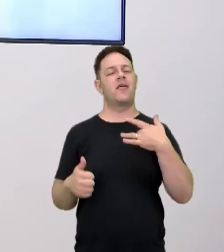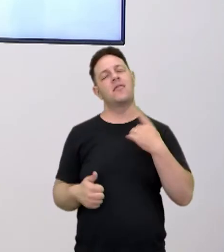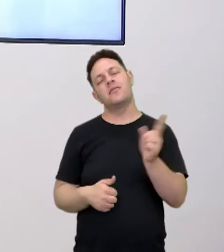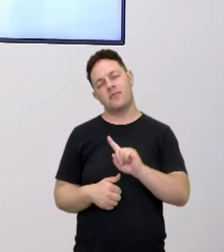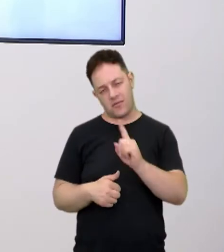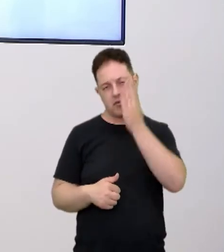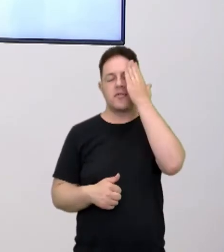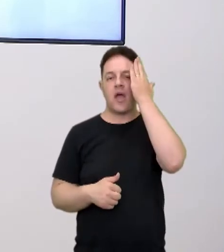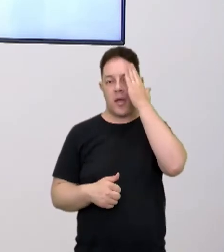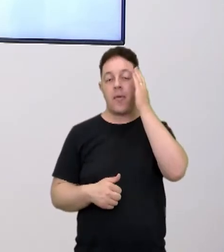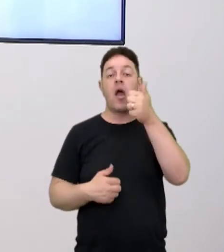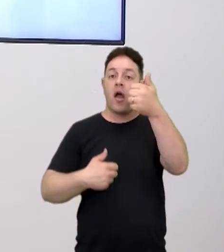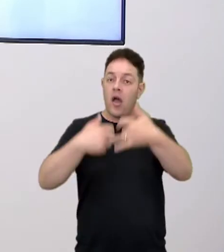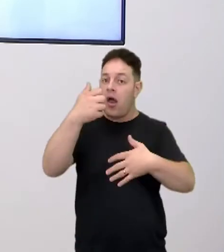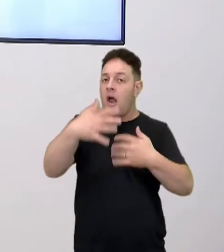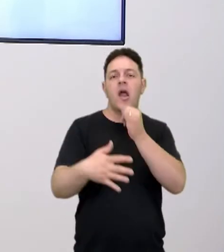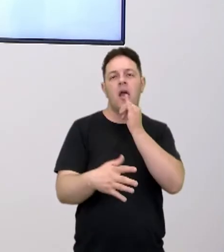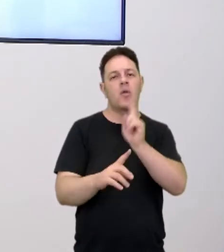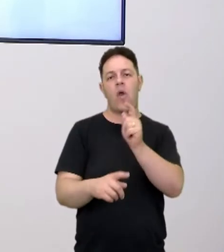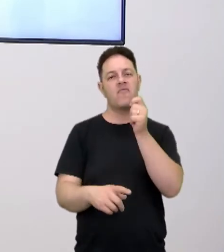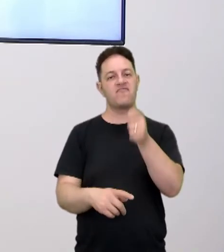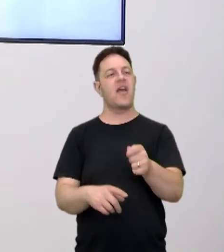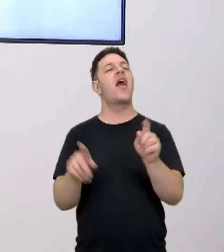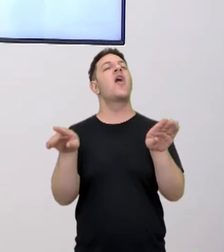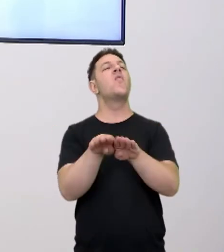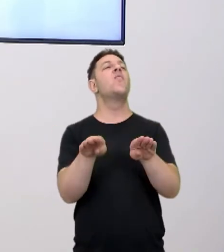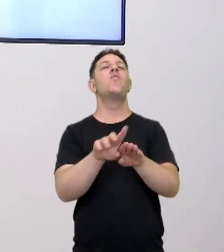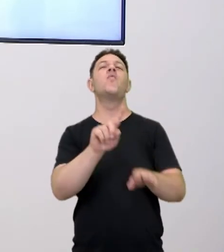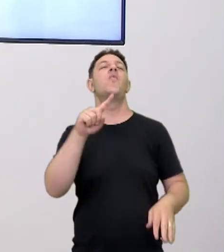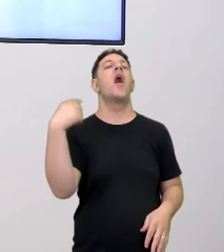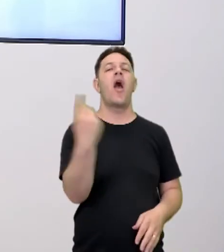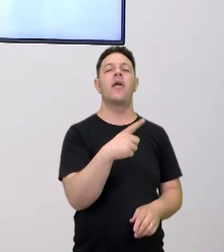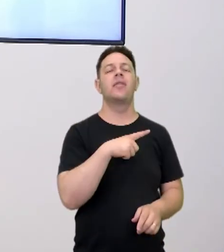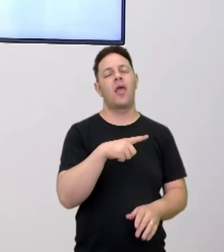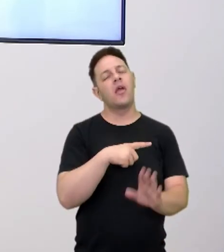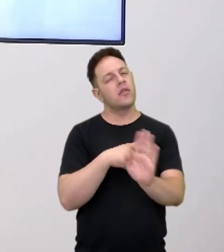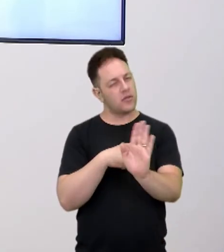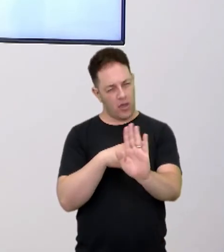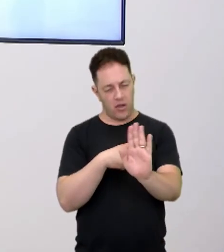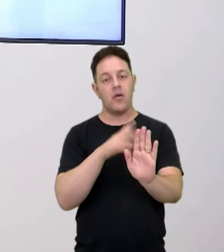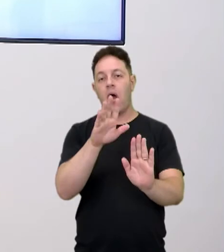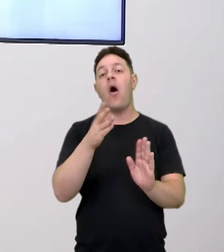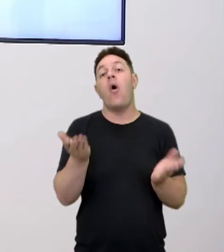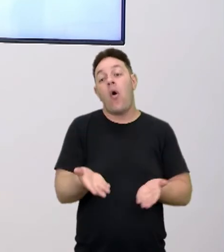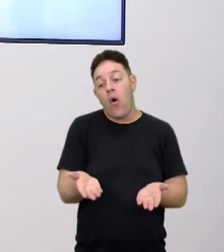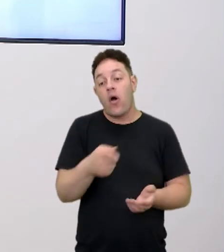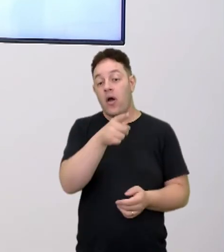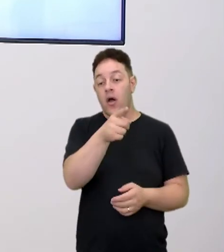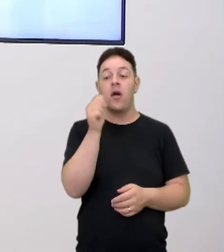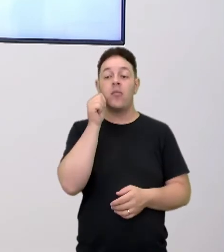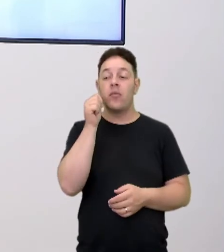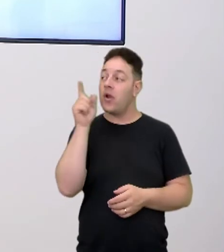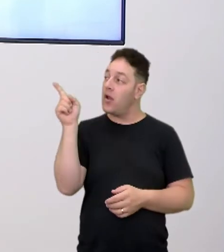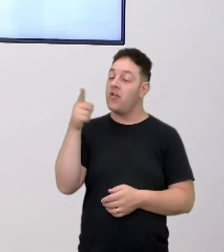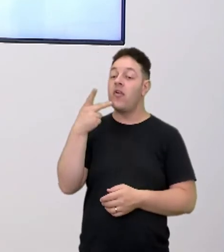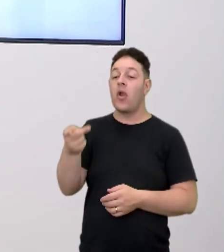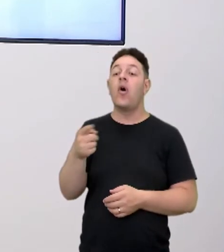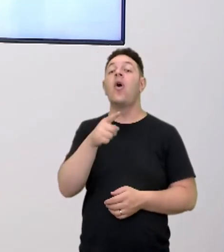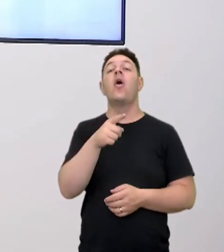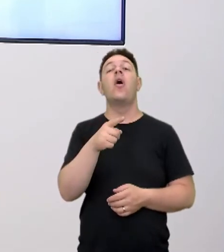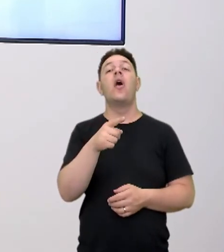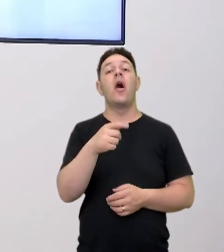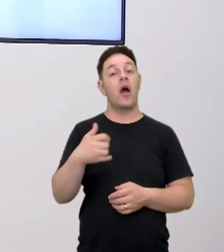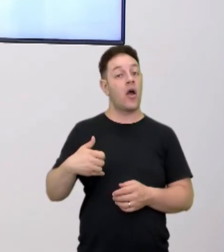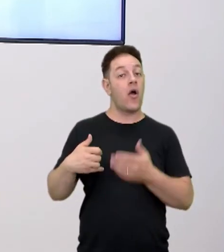bom ponderar que não é uma generalização. Mas hoje eu vejo que meu vô, com 60